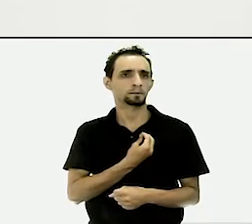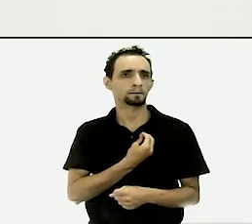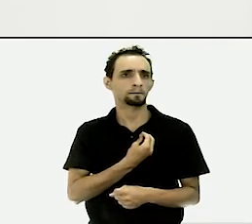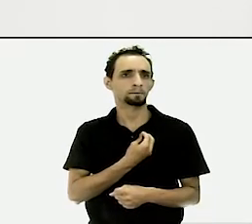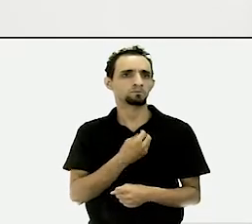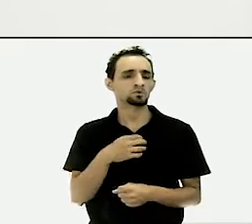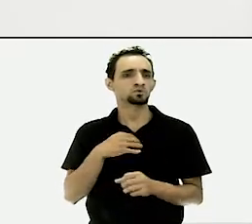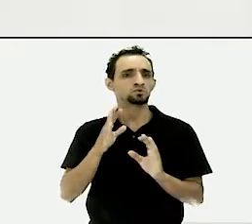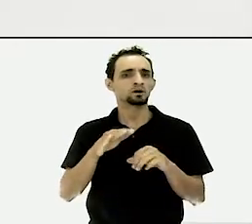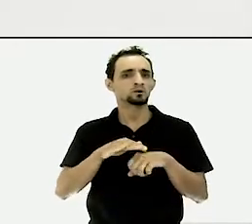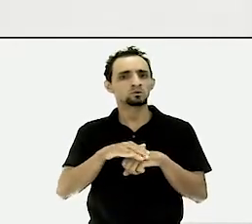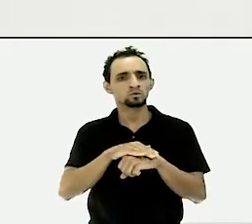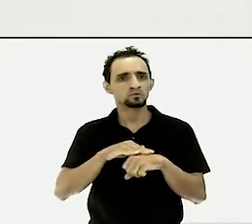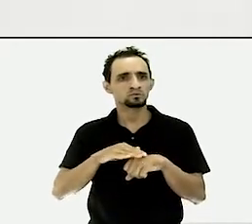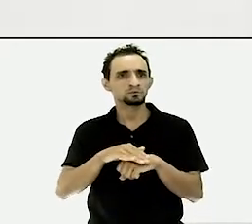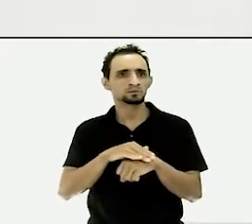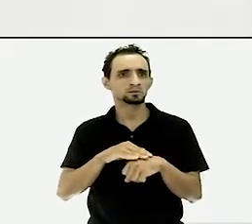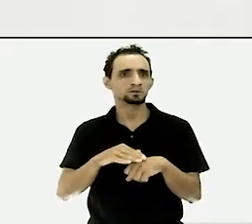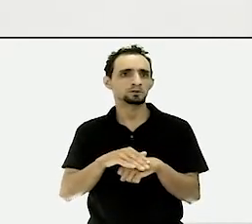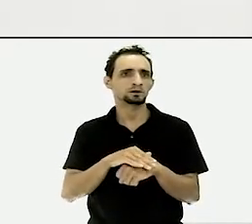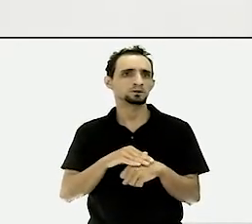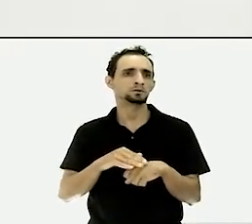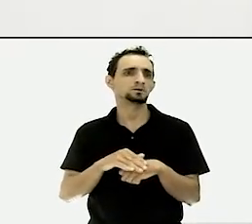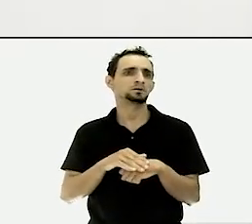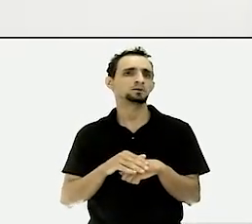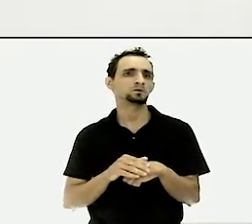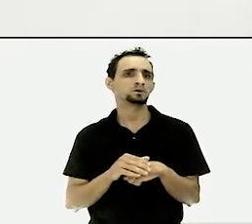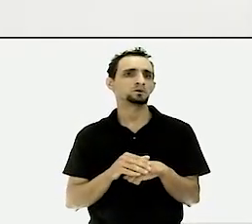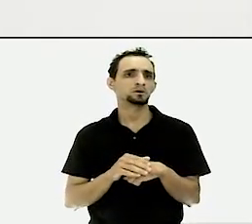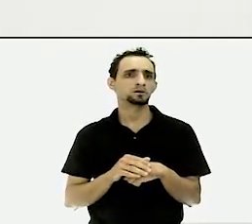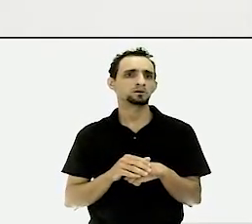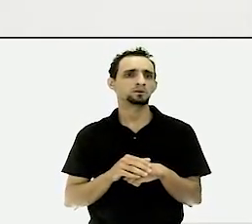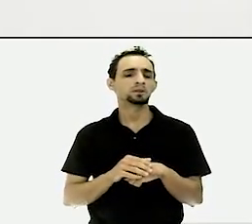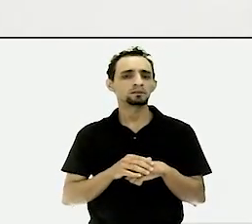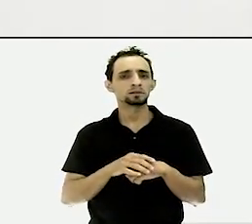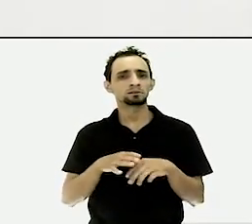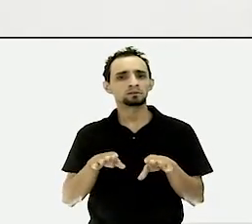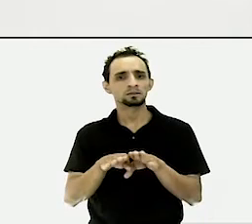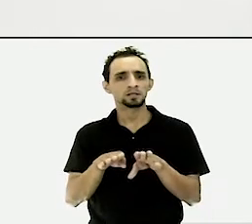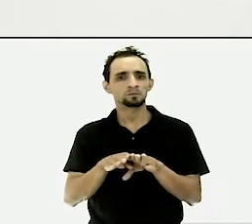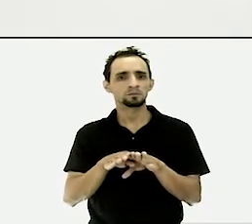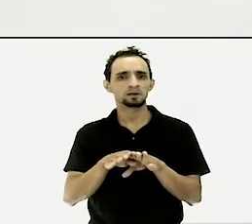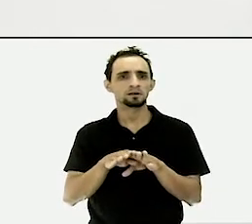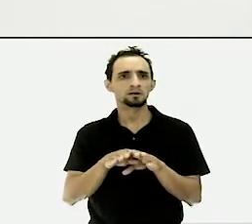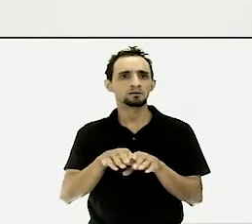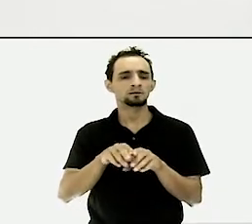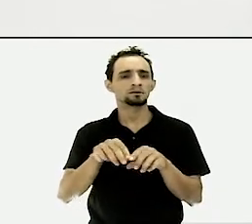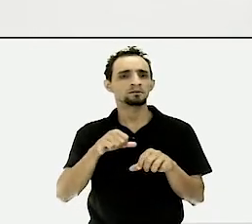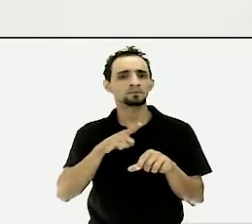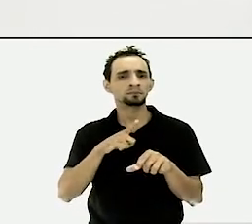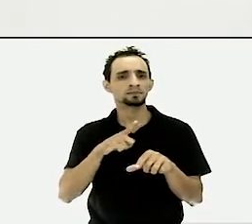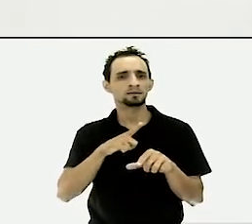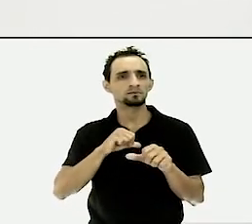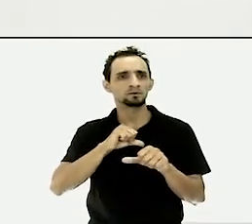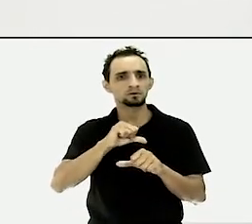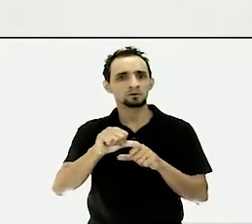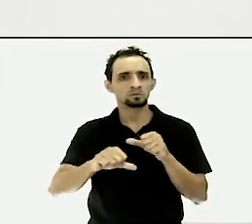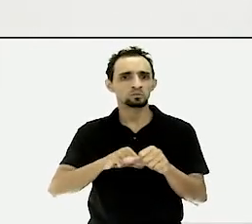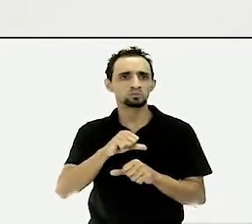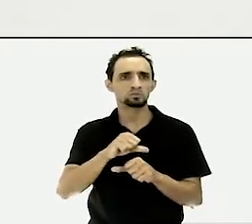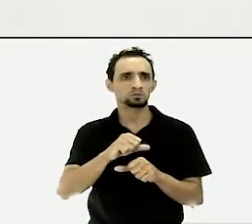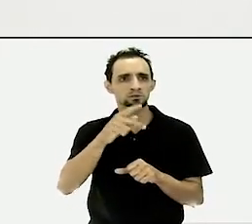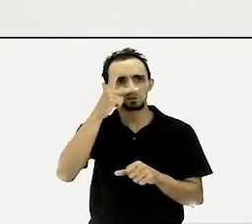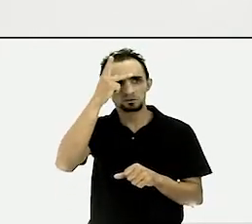aí, em parceria com o Guto Sabino, que é o nosso bombeiro que está na UPA lá, serviço da UPA, ajudando